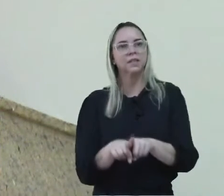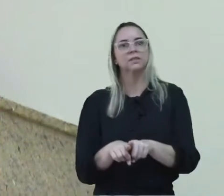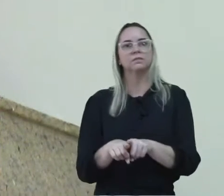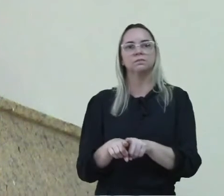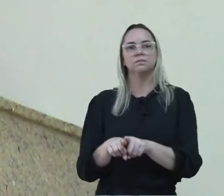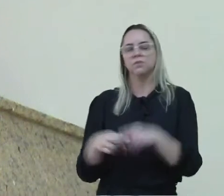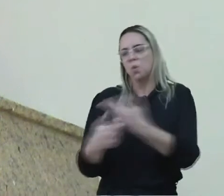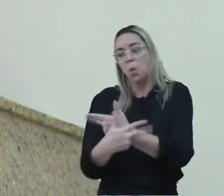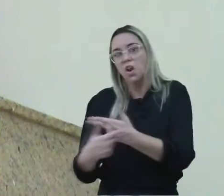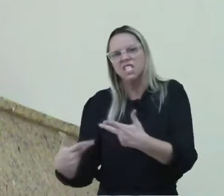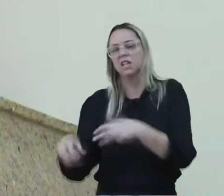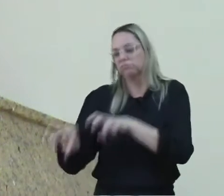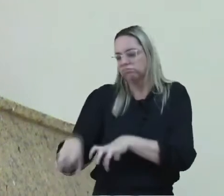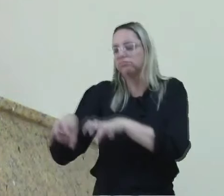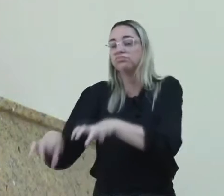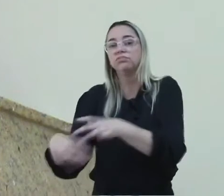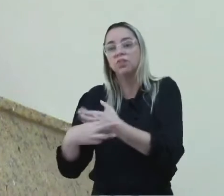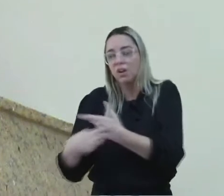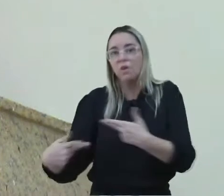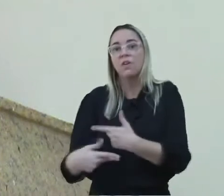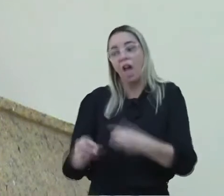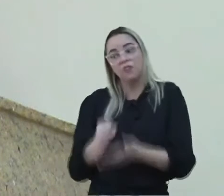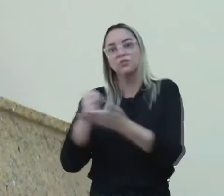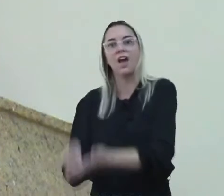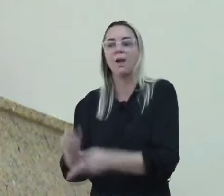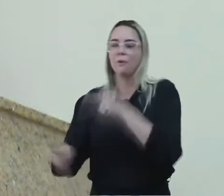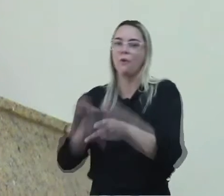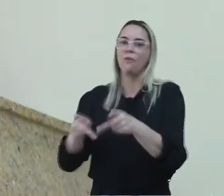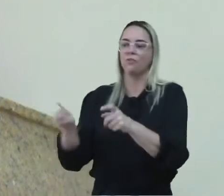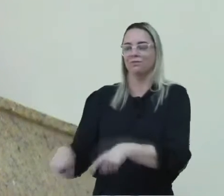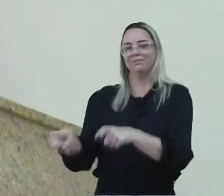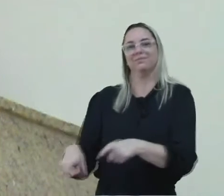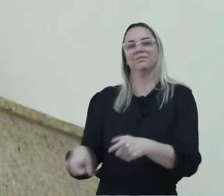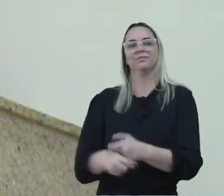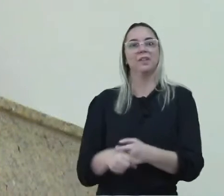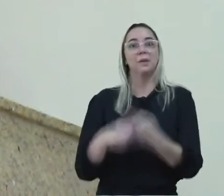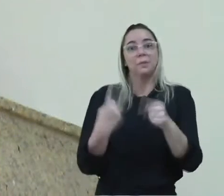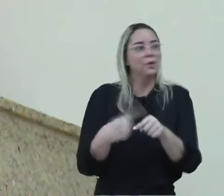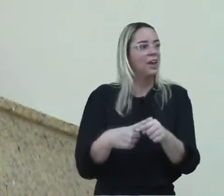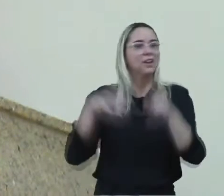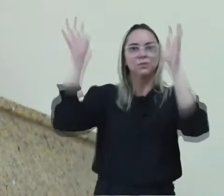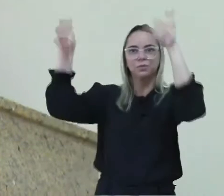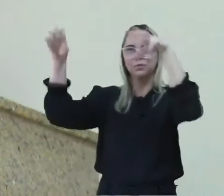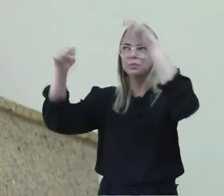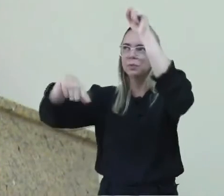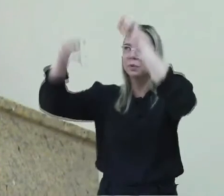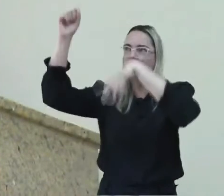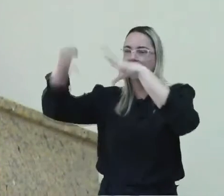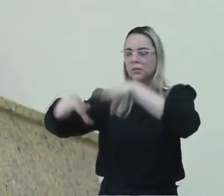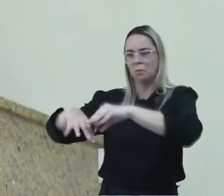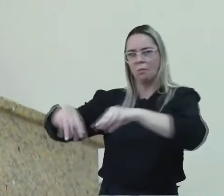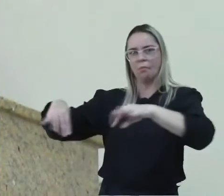roçadeira que vai servir aí a população do campo nas arações de terra, no período de estiagem, roçando o mato.